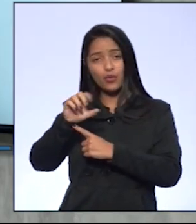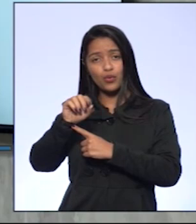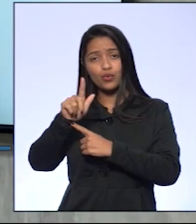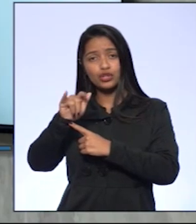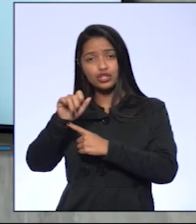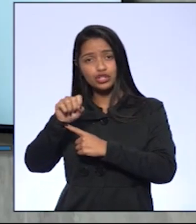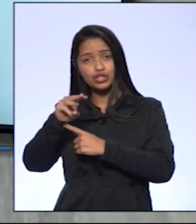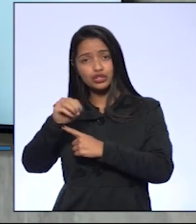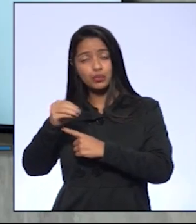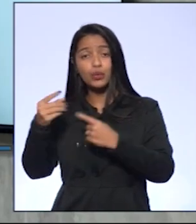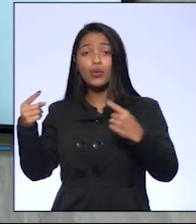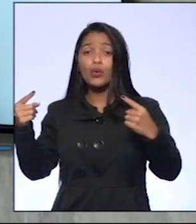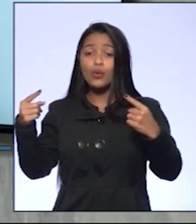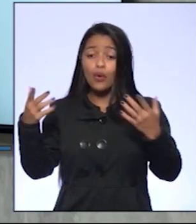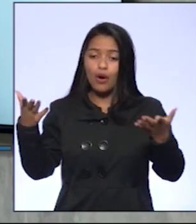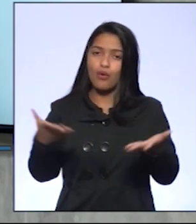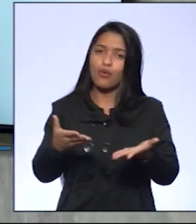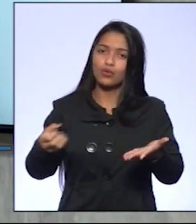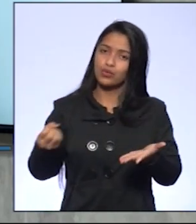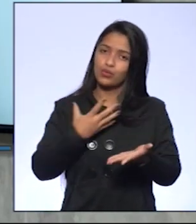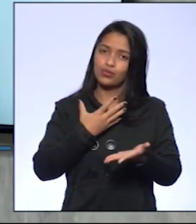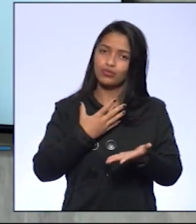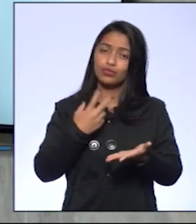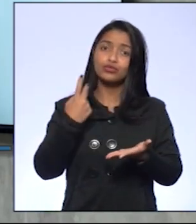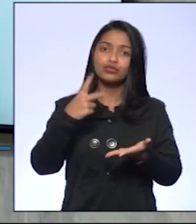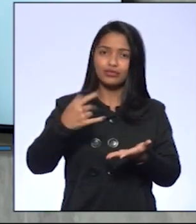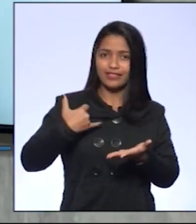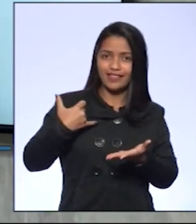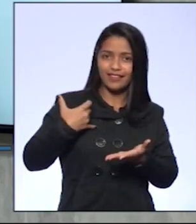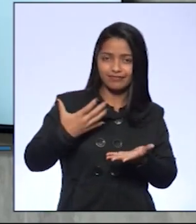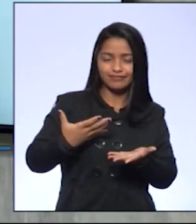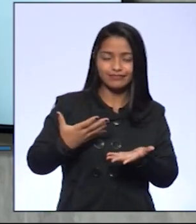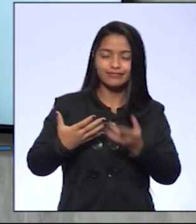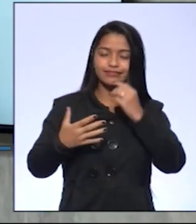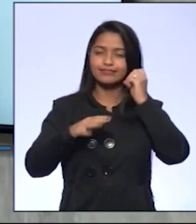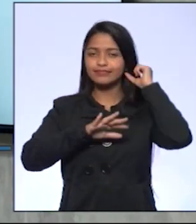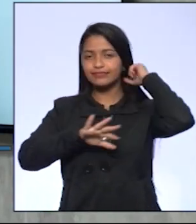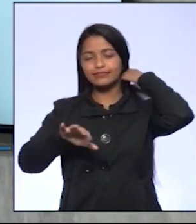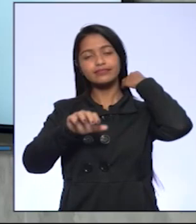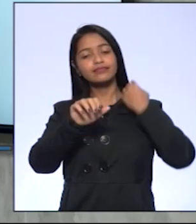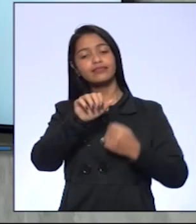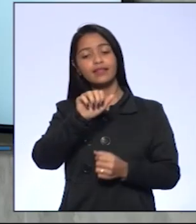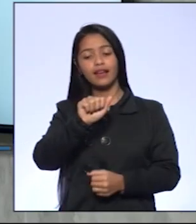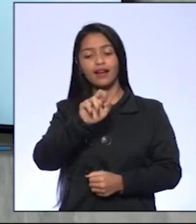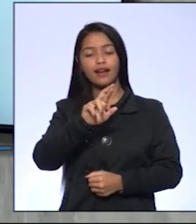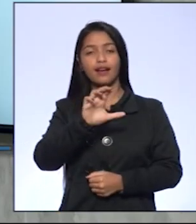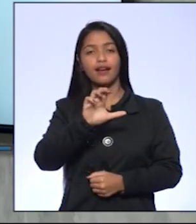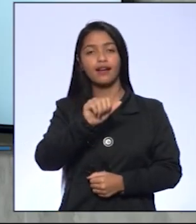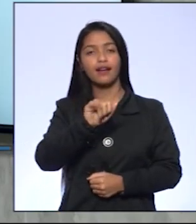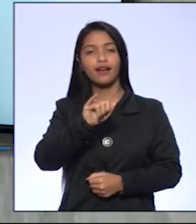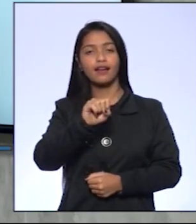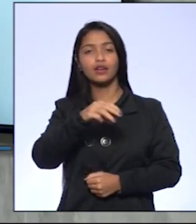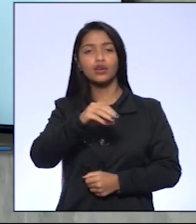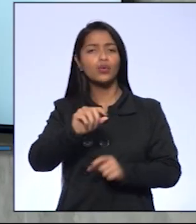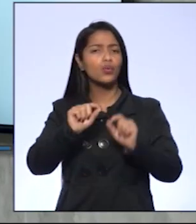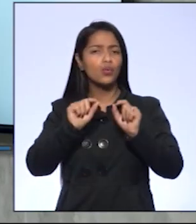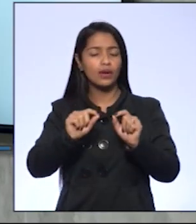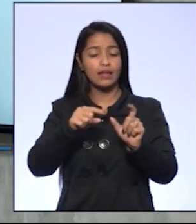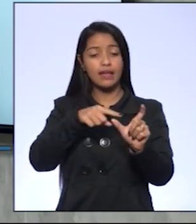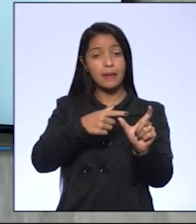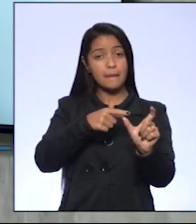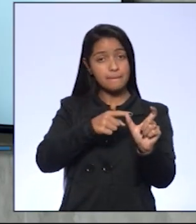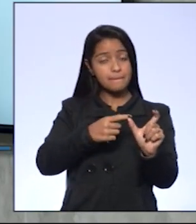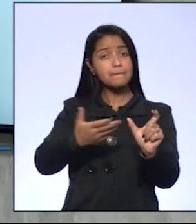histórica, ele é mais próximo da sua geração, certo? Arcaísmo é isso, né? É quando eu descubro que uma palavra que antes